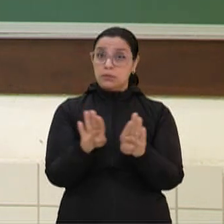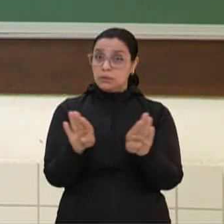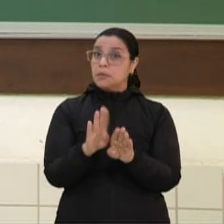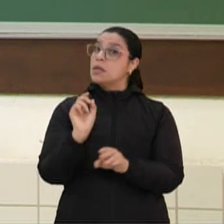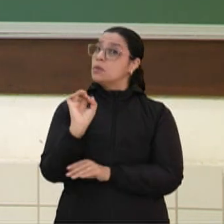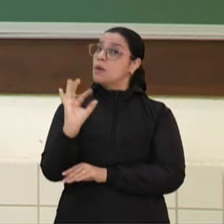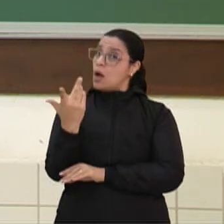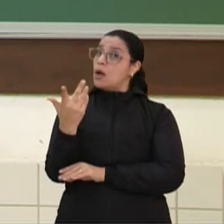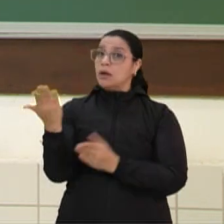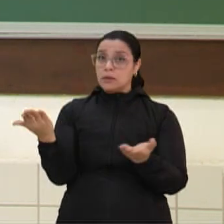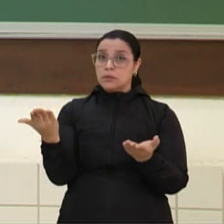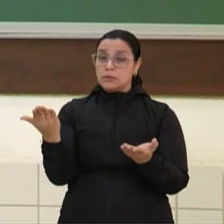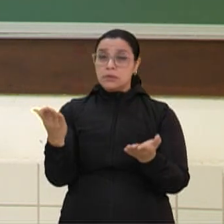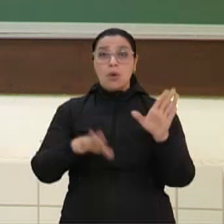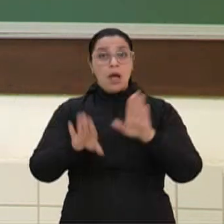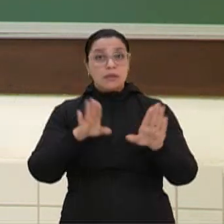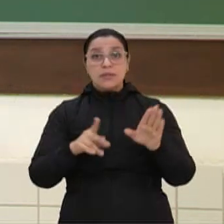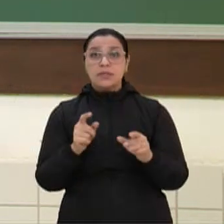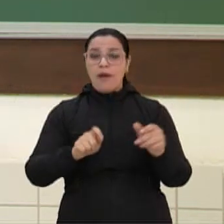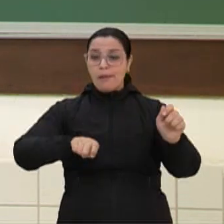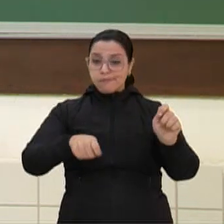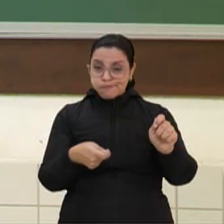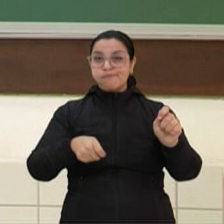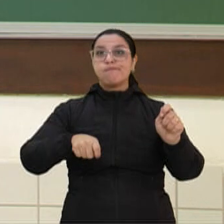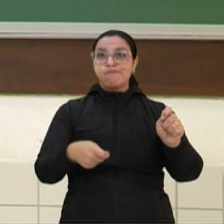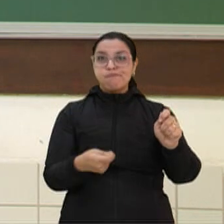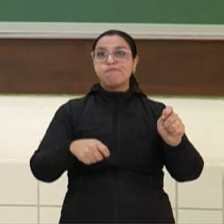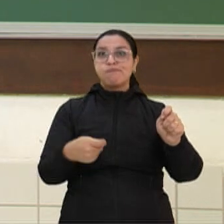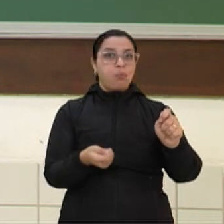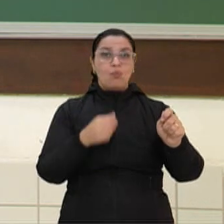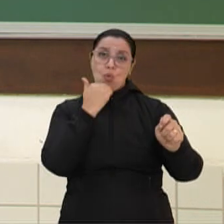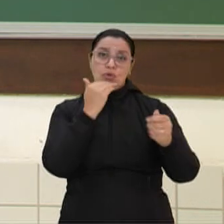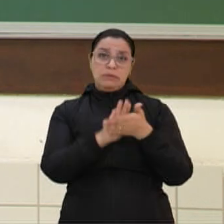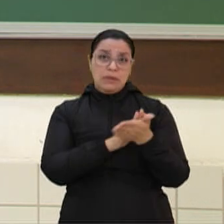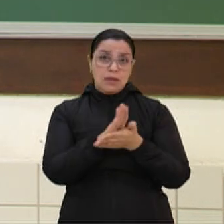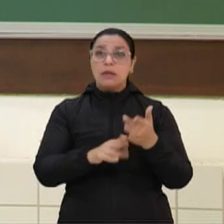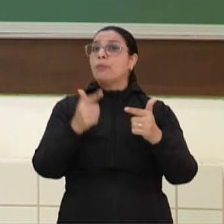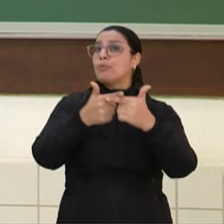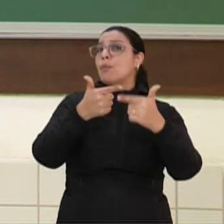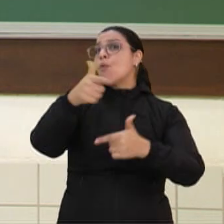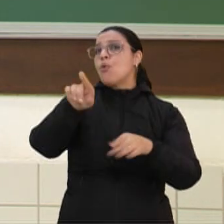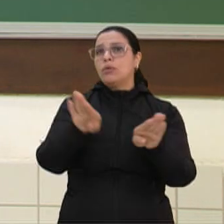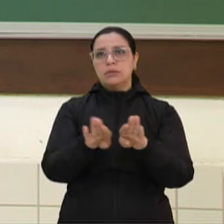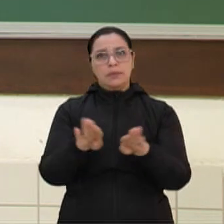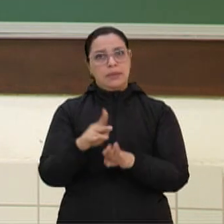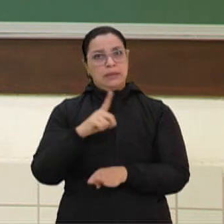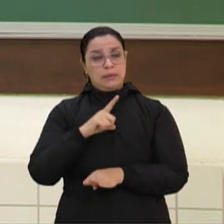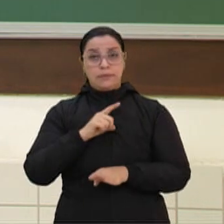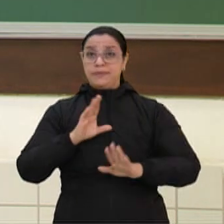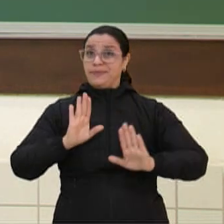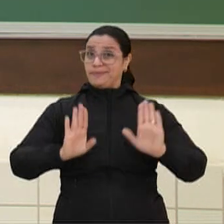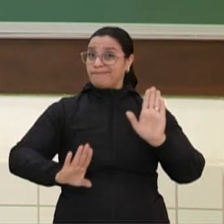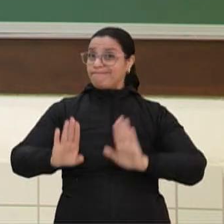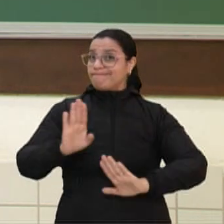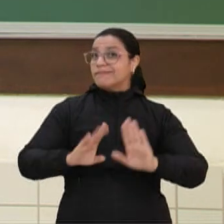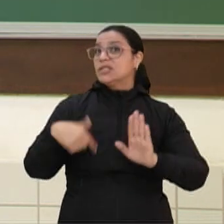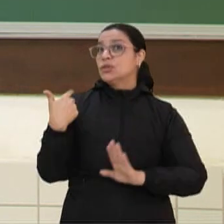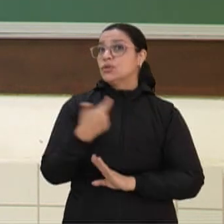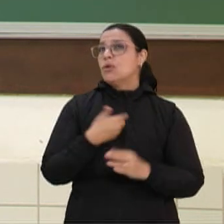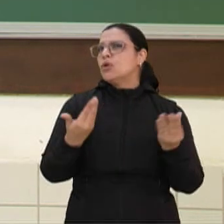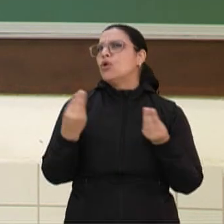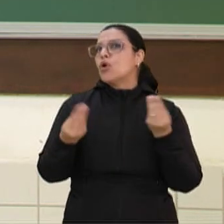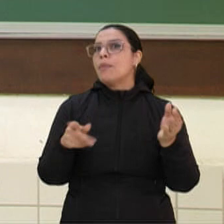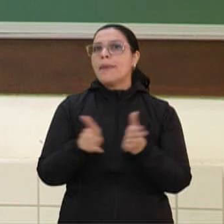repente estragou, não está querendo funcionar e outros problemas existentes. Então não tem